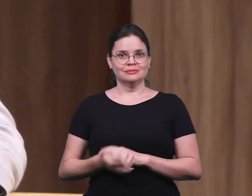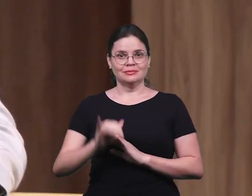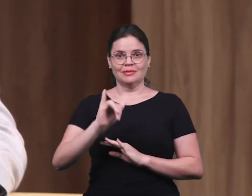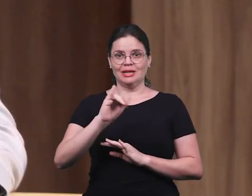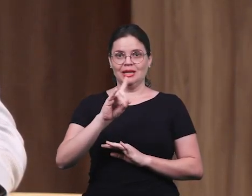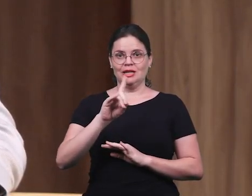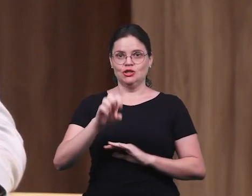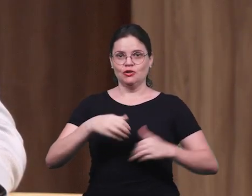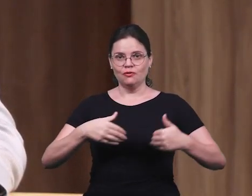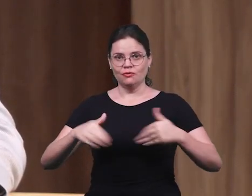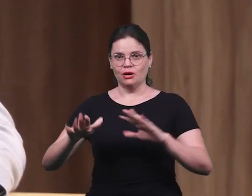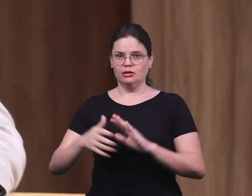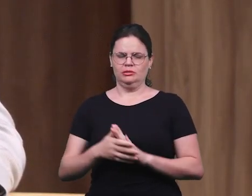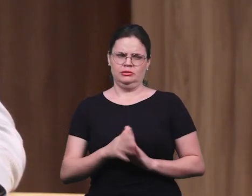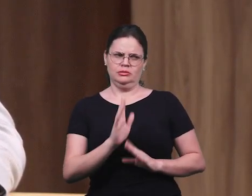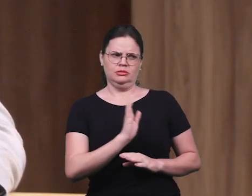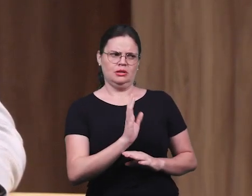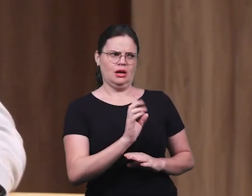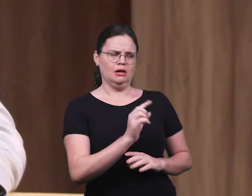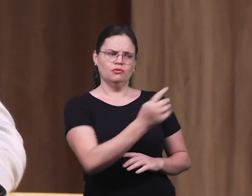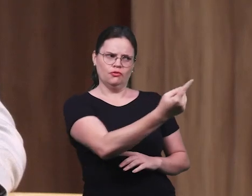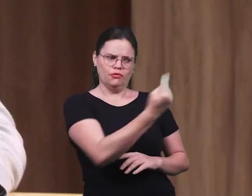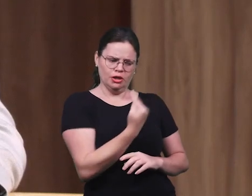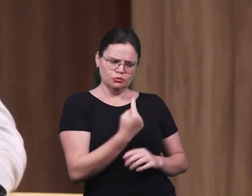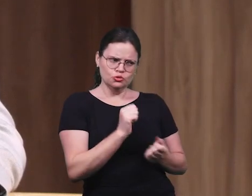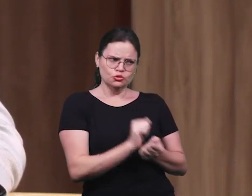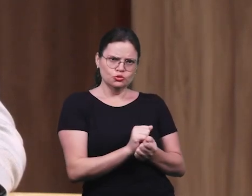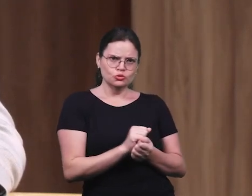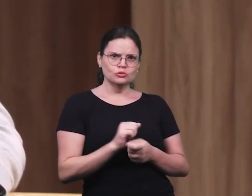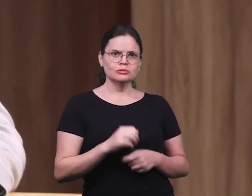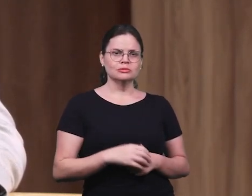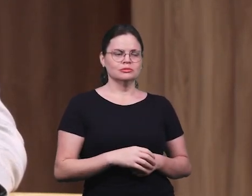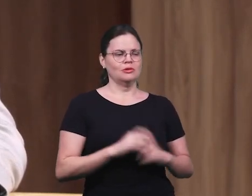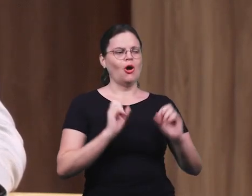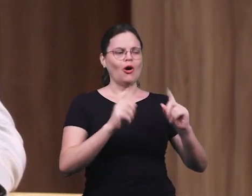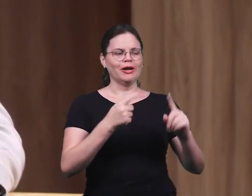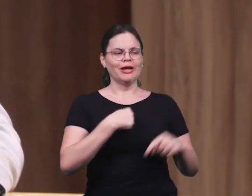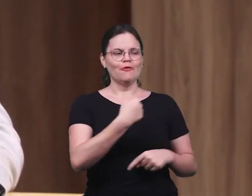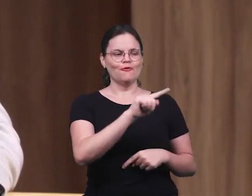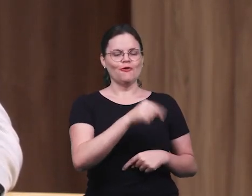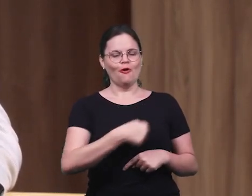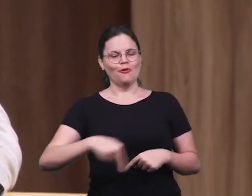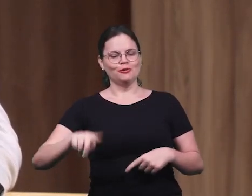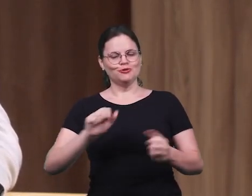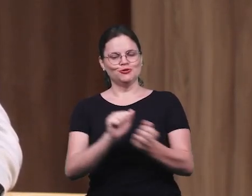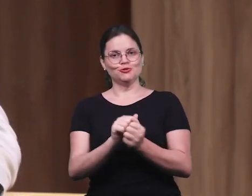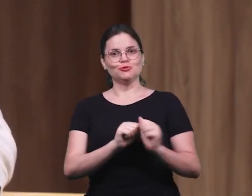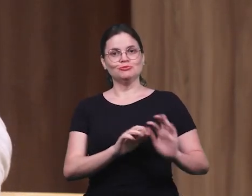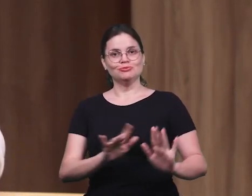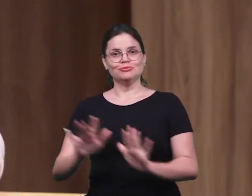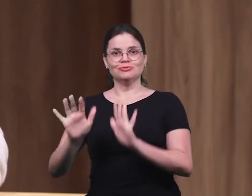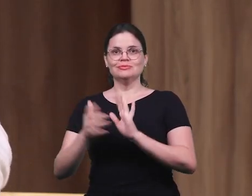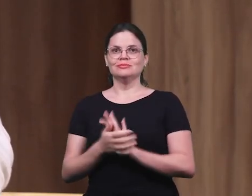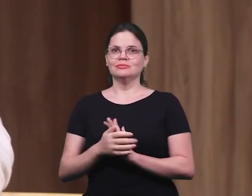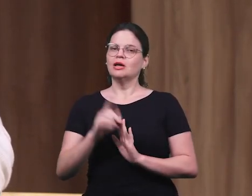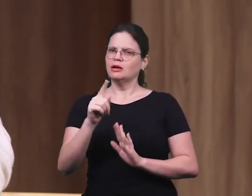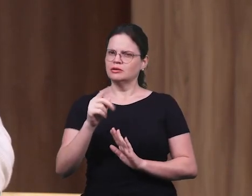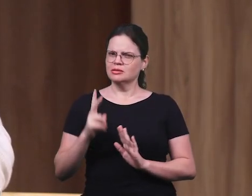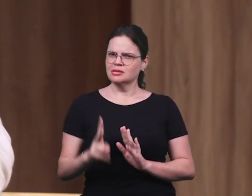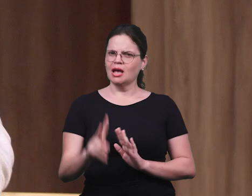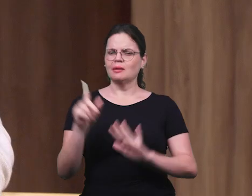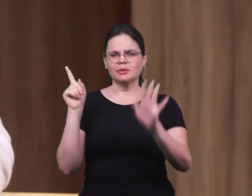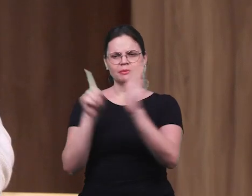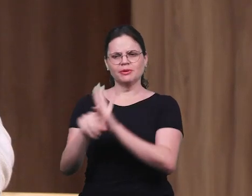Aí ele fala assim, não, mas nós não iremos sem a tua presença. Aí ele fala, irei. Cuidado quando for consultar o